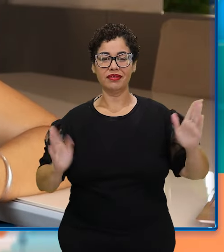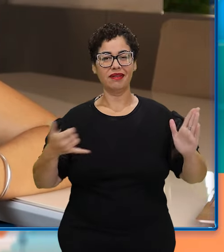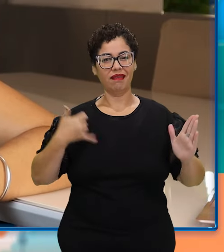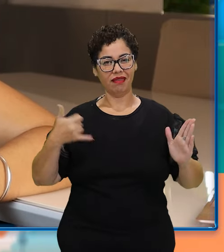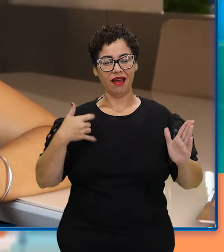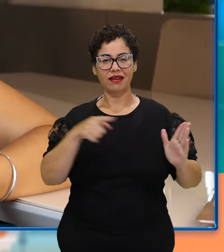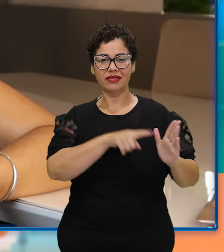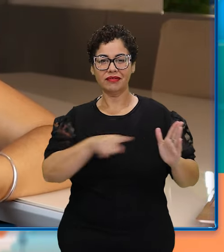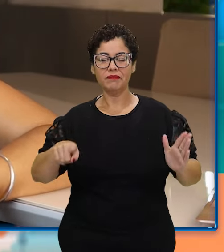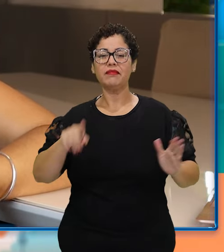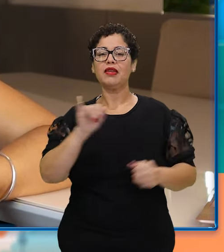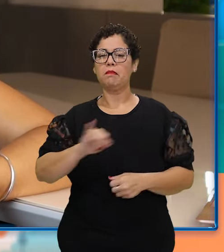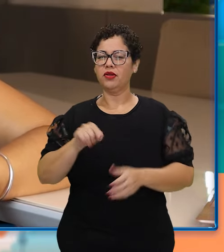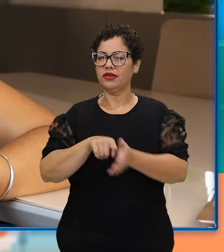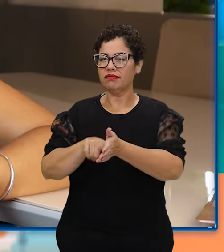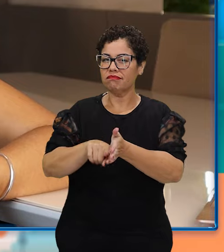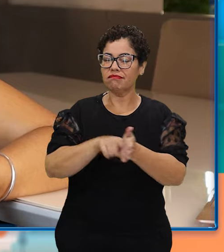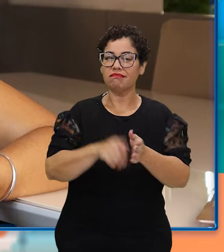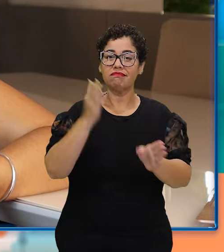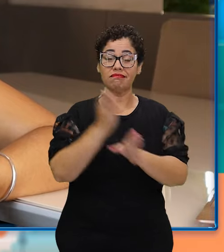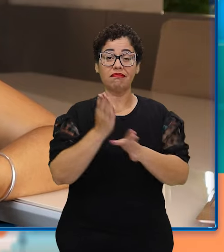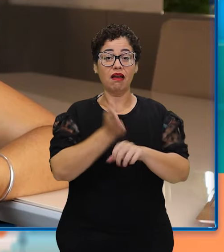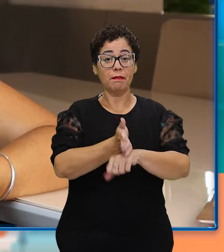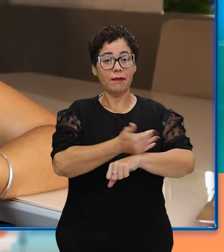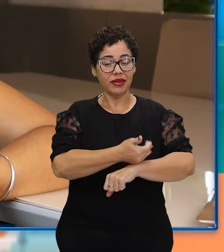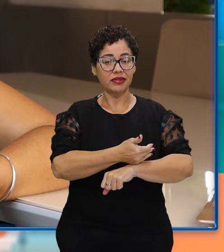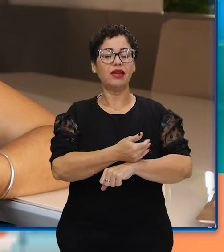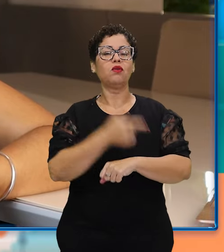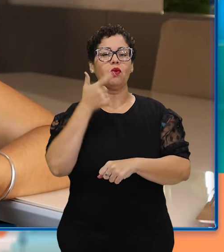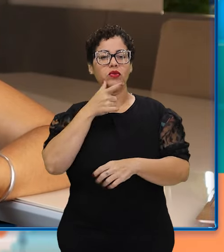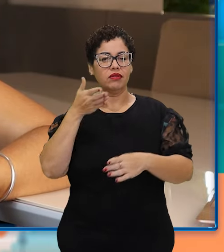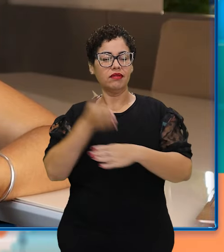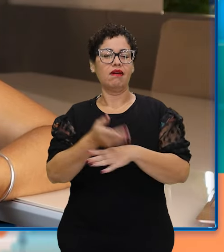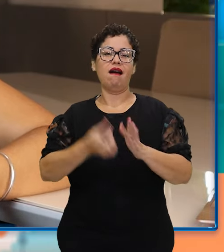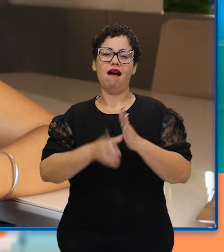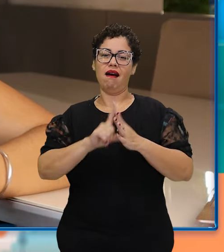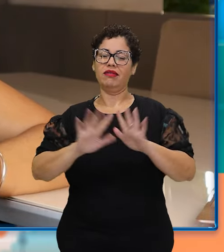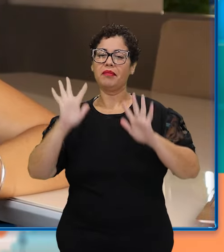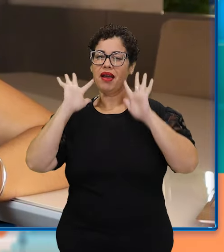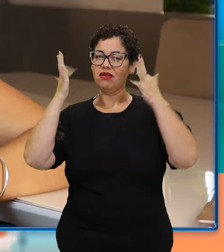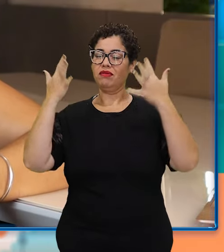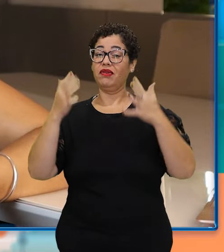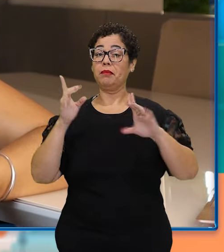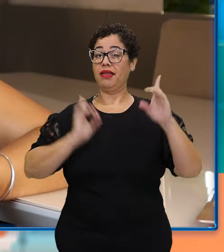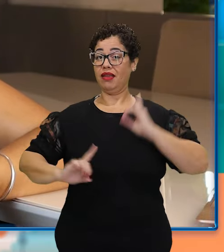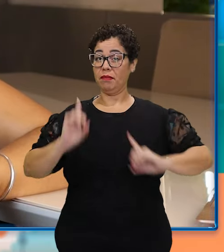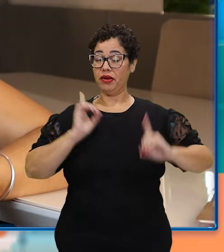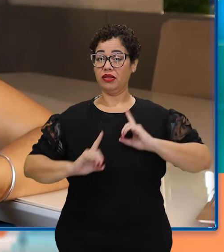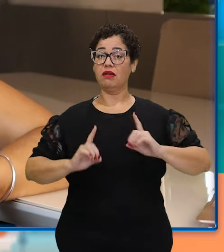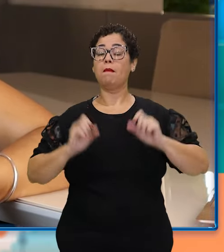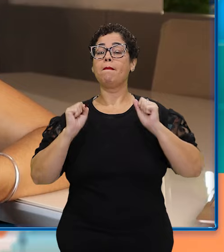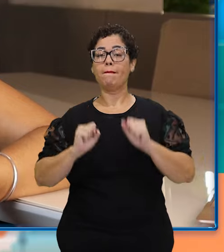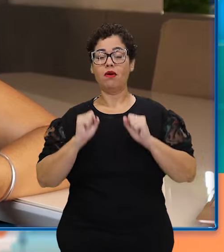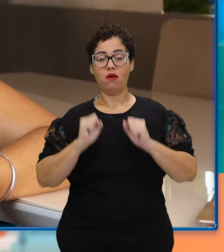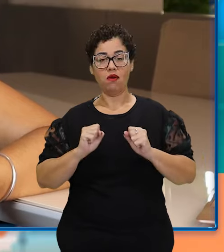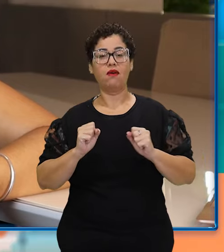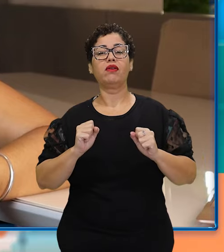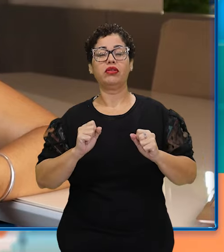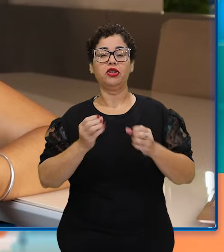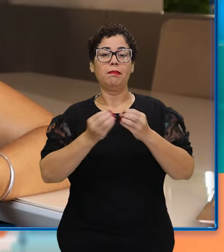muito importante que seja feito um diagnóstico precoce e uma intervenção eficaz, porque a depressão ela afeta